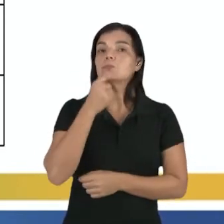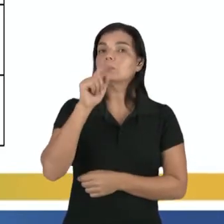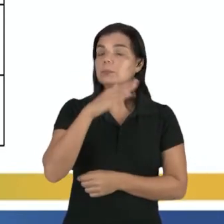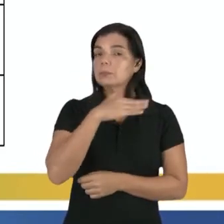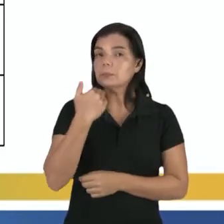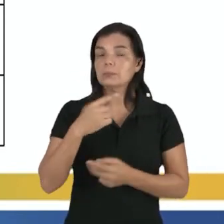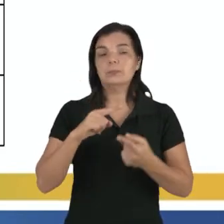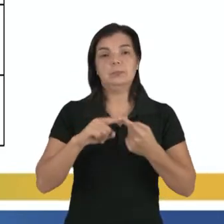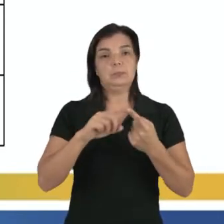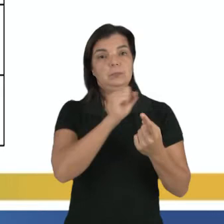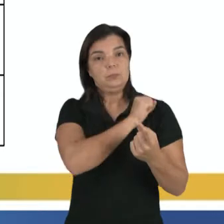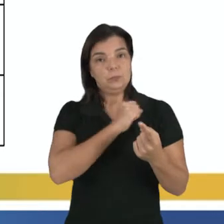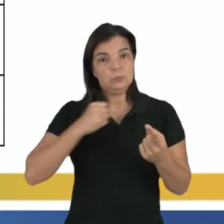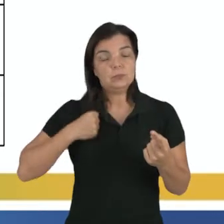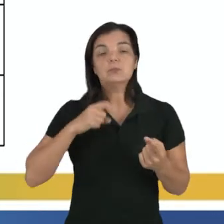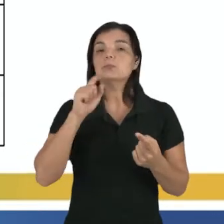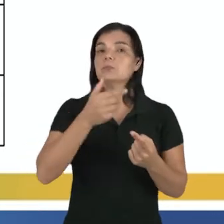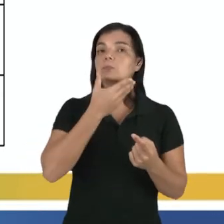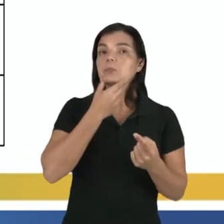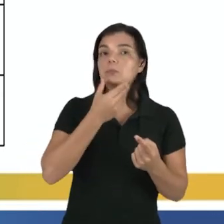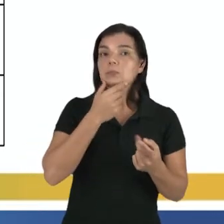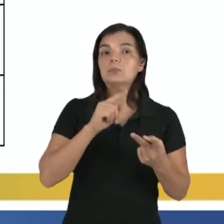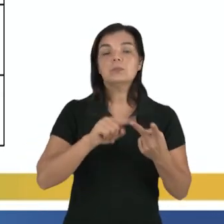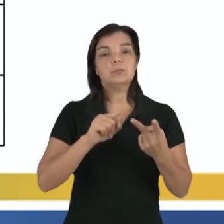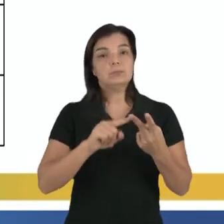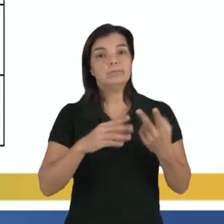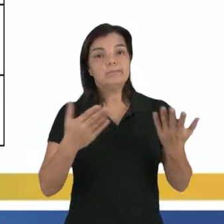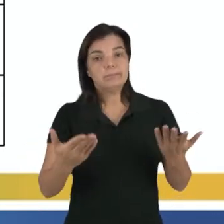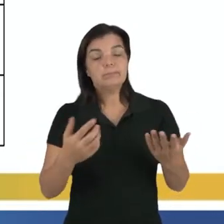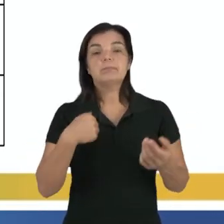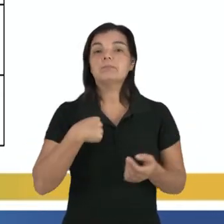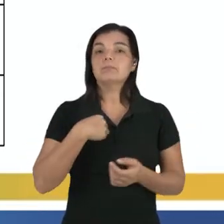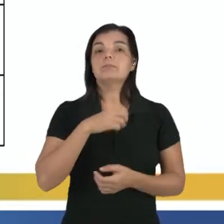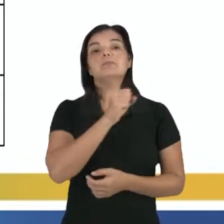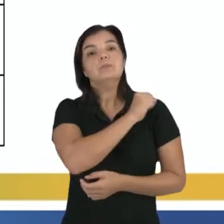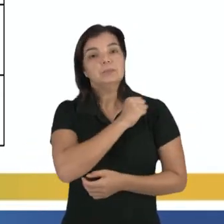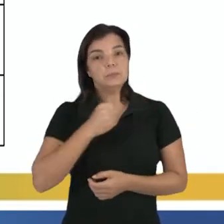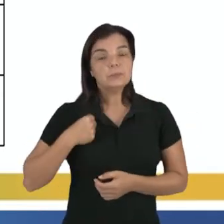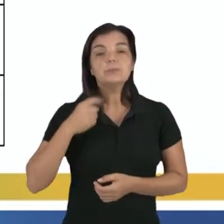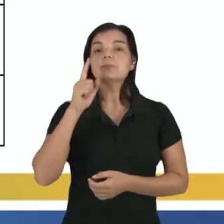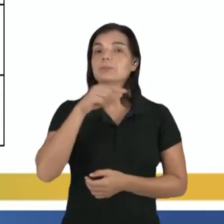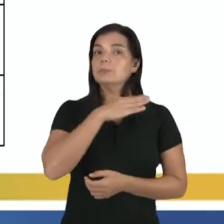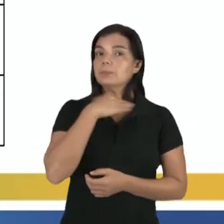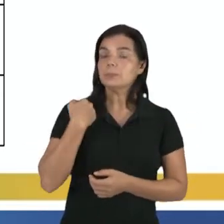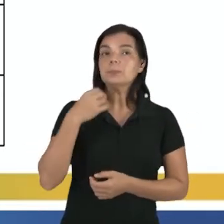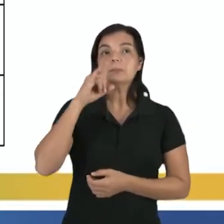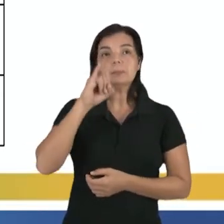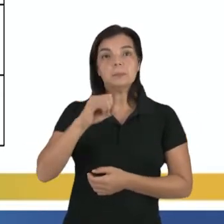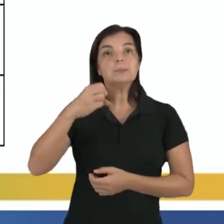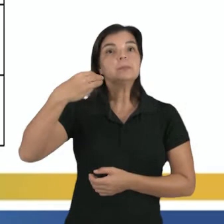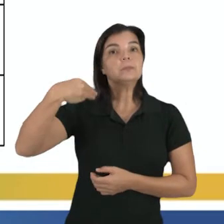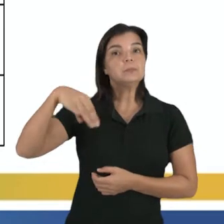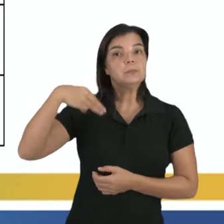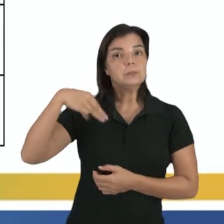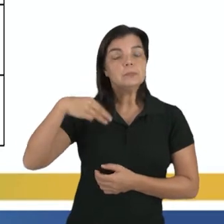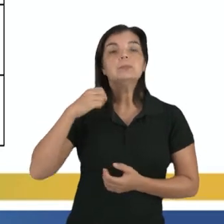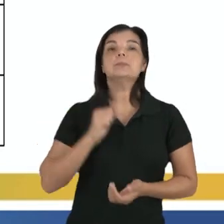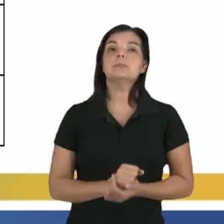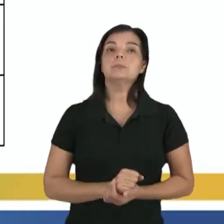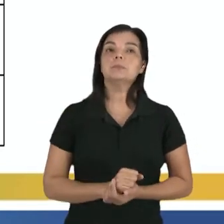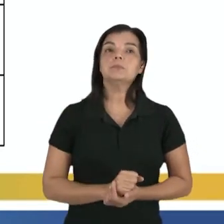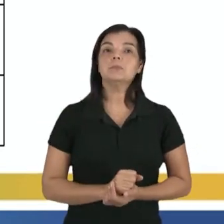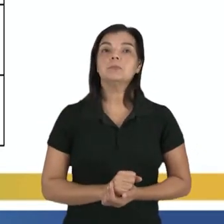mortal. Sócrates é homem. O professor César é homem. Logo, Sócrates é mortal. Se eu for para a matemática ou